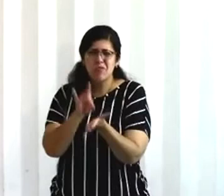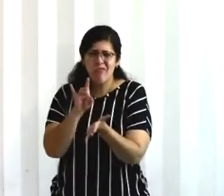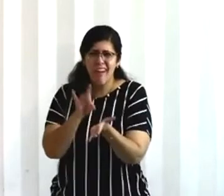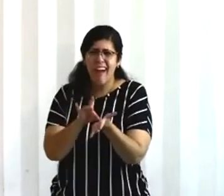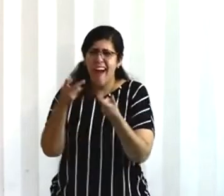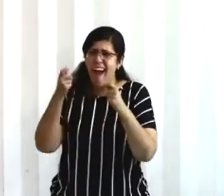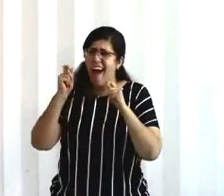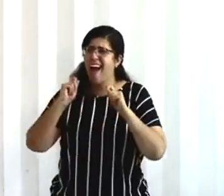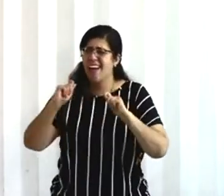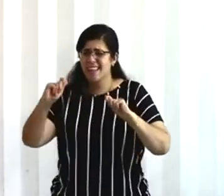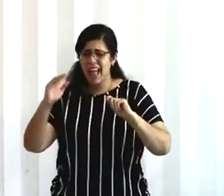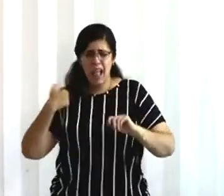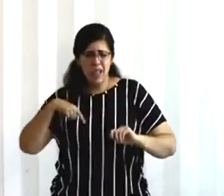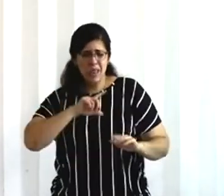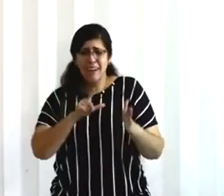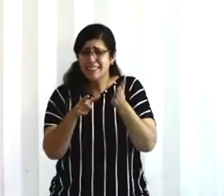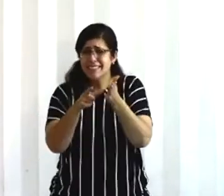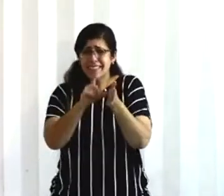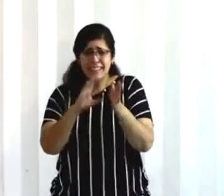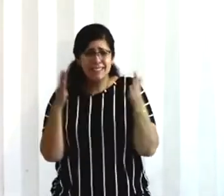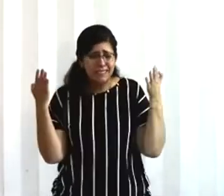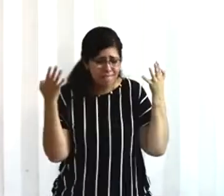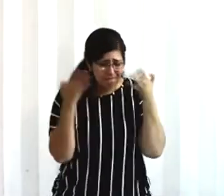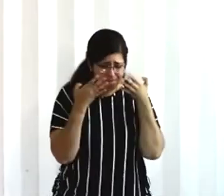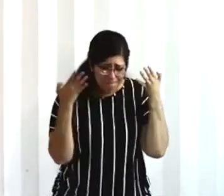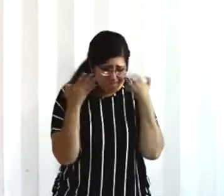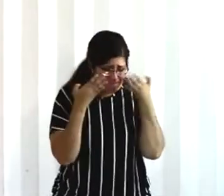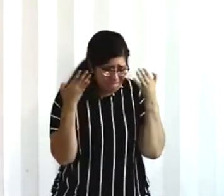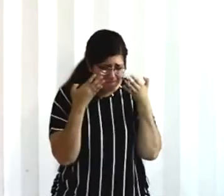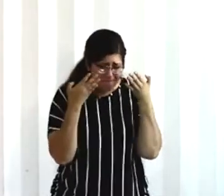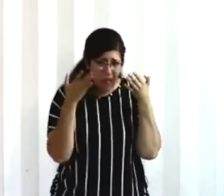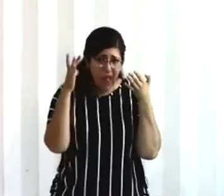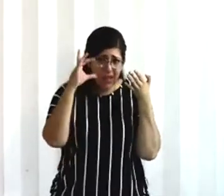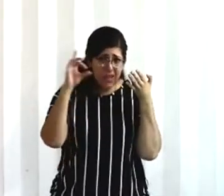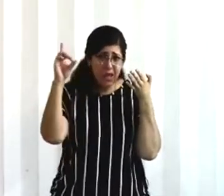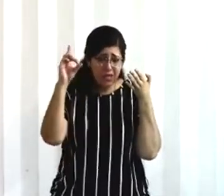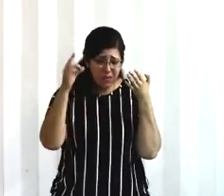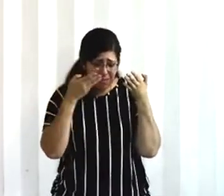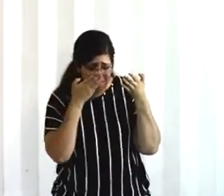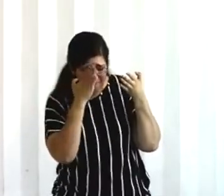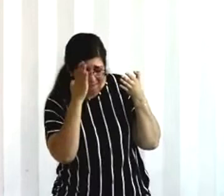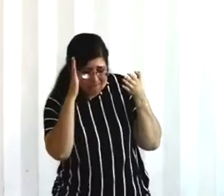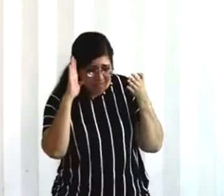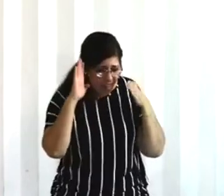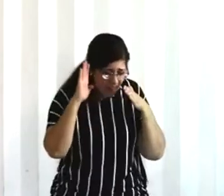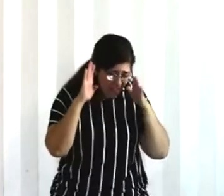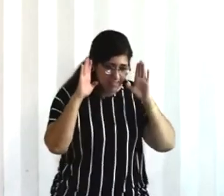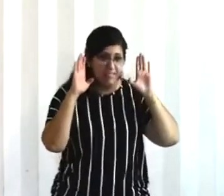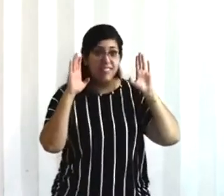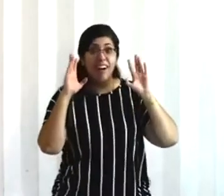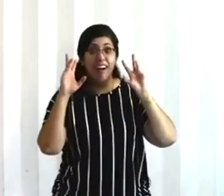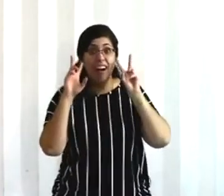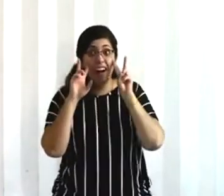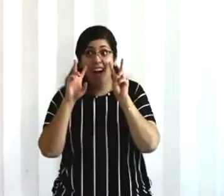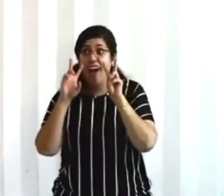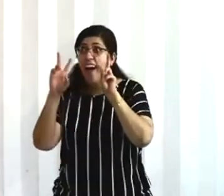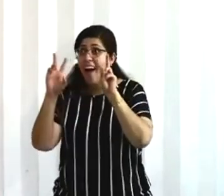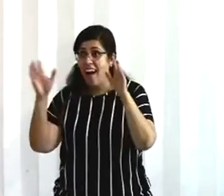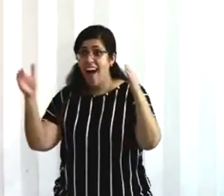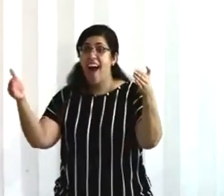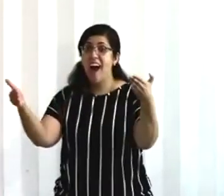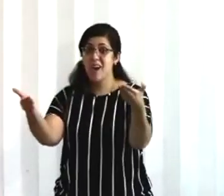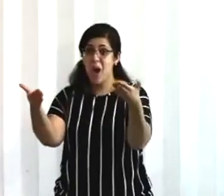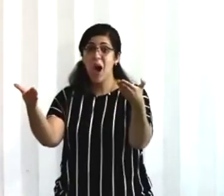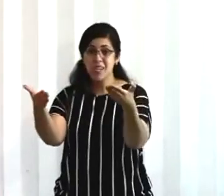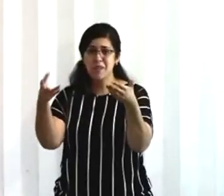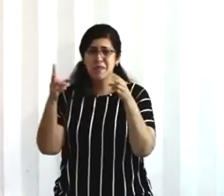dos nossos olhos a cegueira espiritual. É Cristo que faz a sua obra de tal maneira que nós podemos